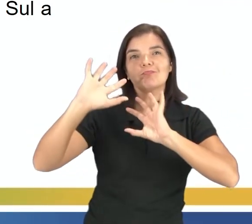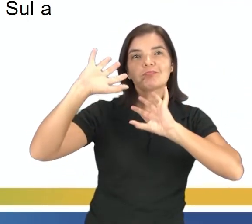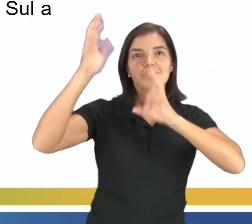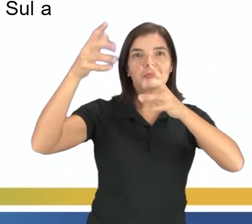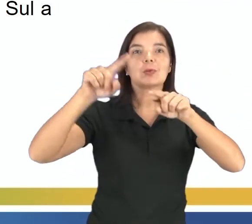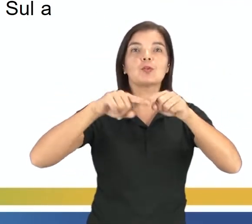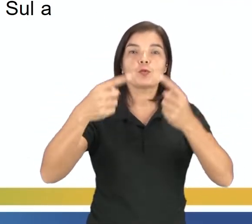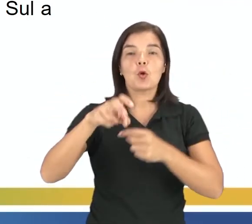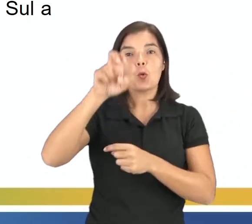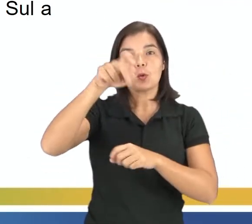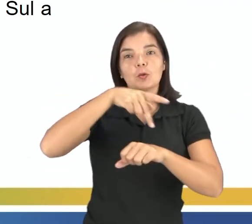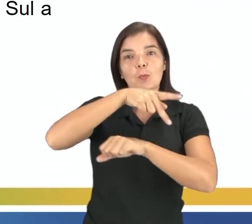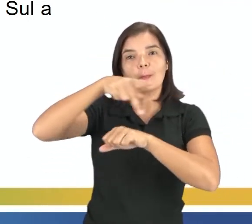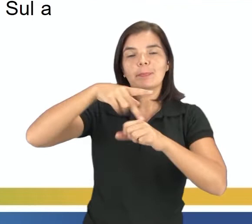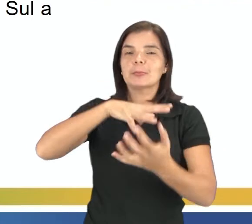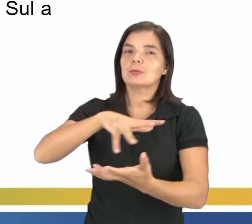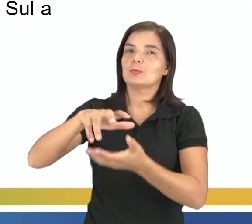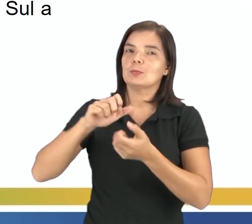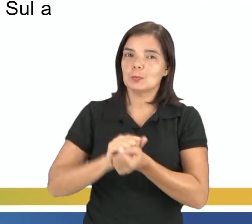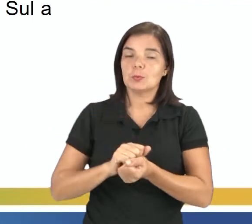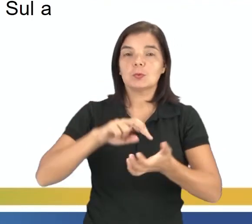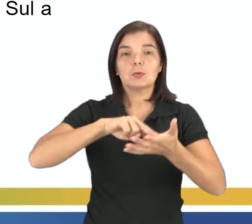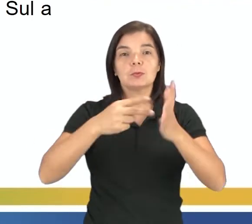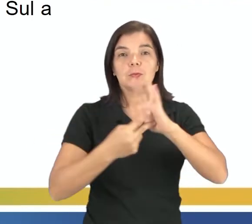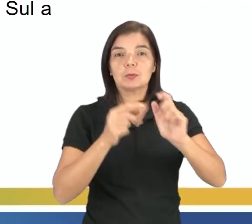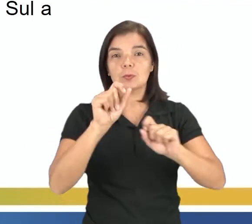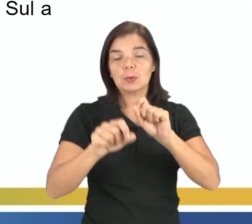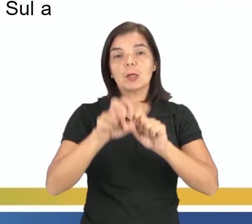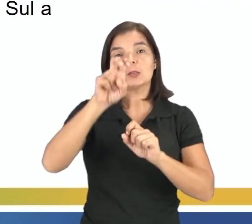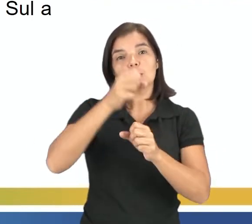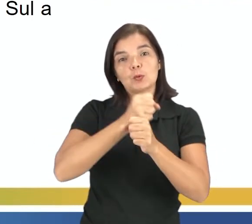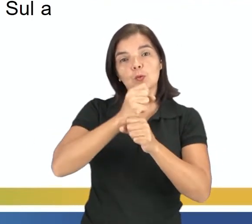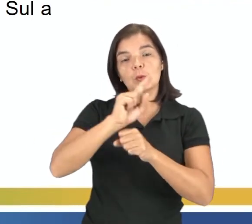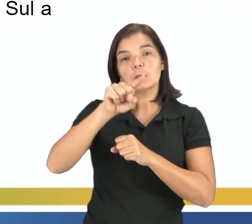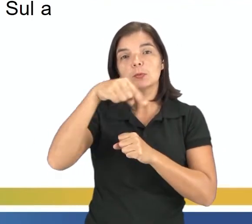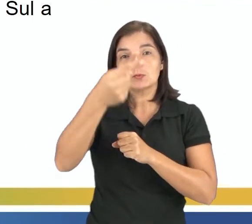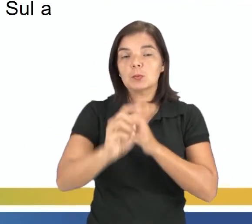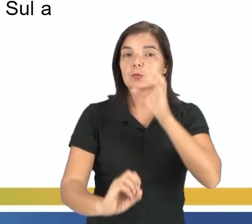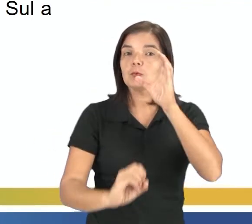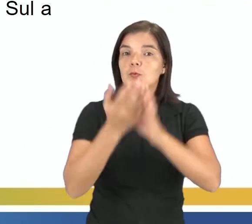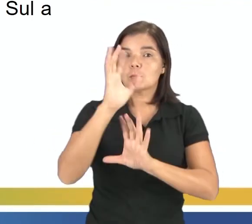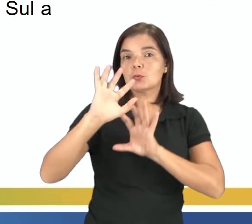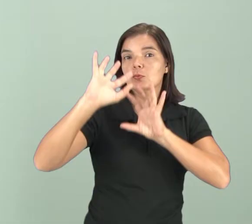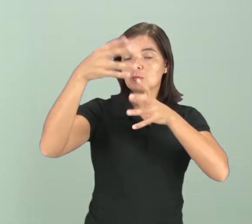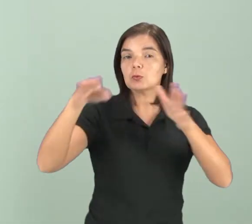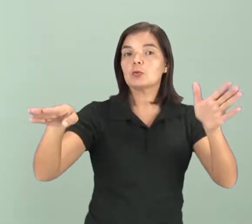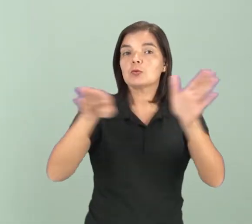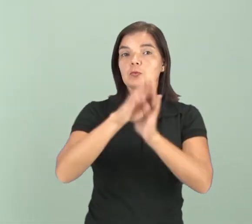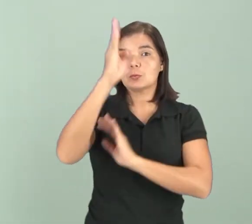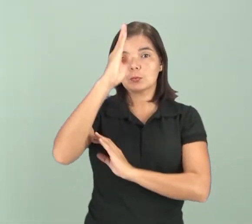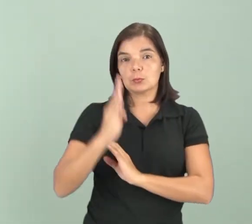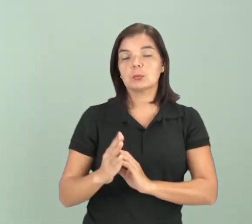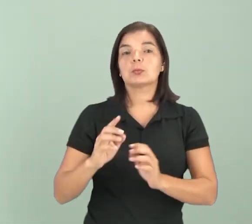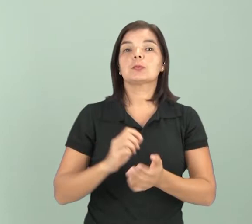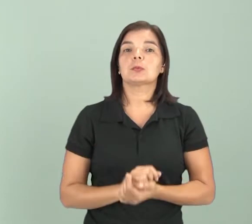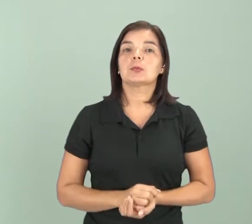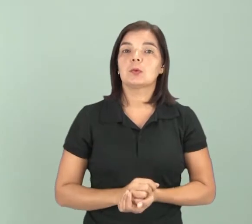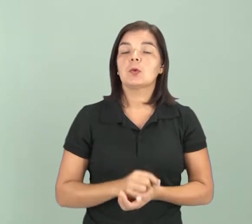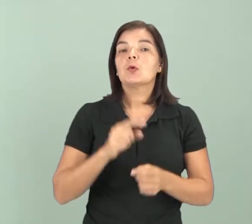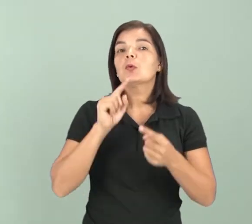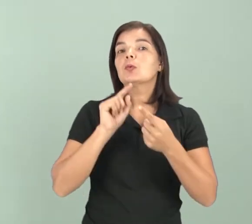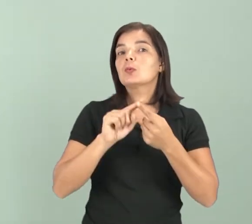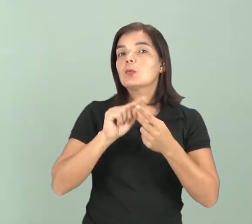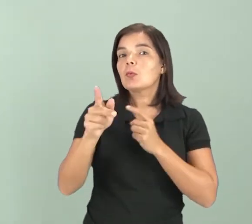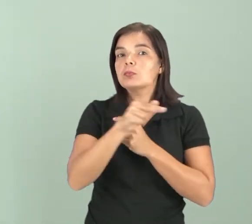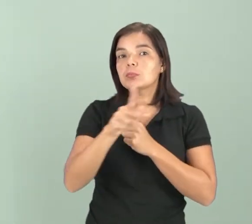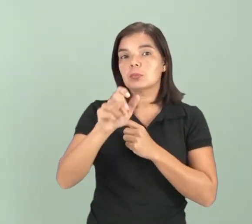basquetebol, sendo o 5º país do mundo. Ou seja, 5 anos depois da criação do basquete, esse já chegou ao Brasil. Com